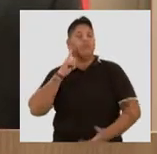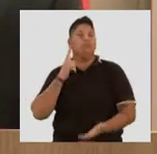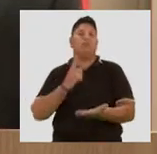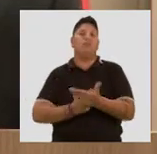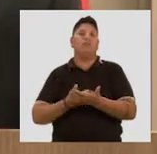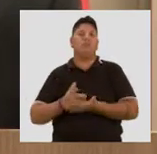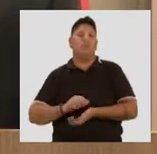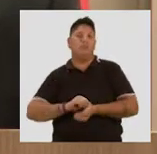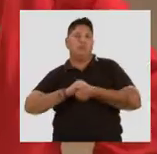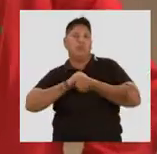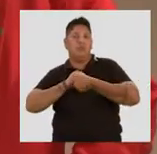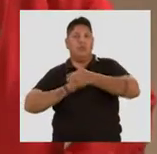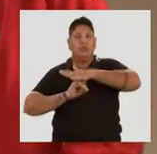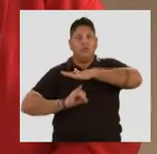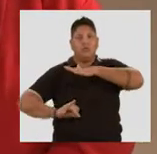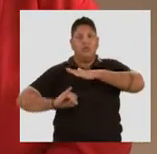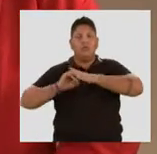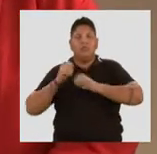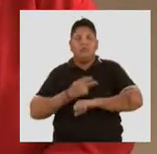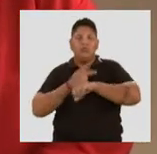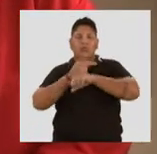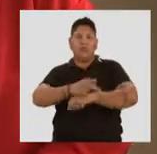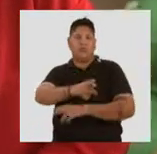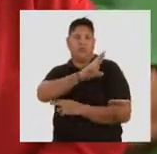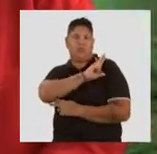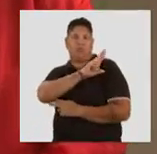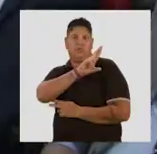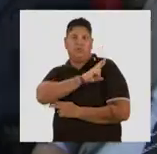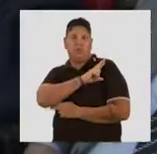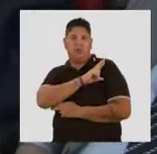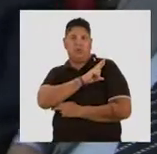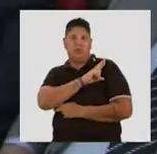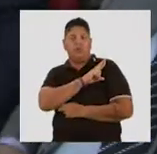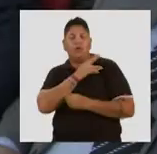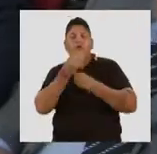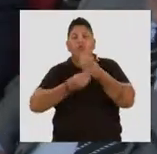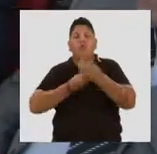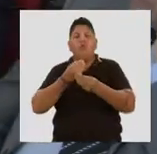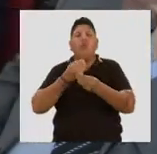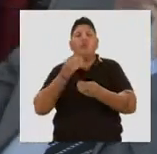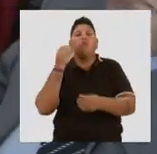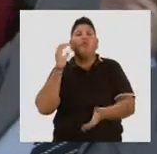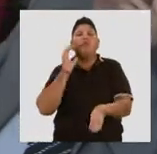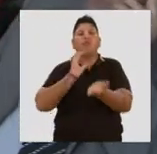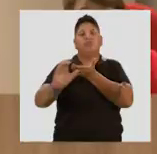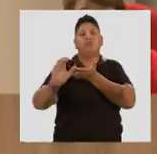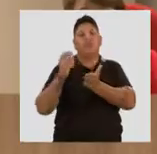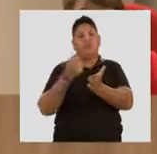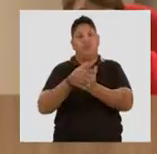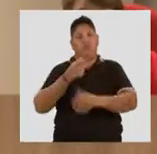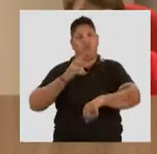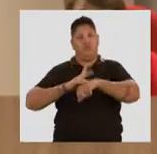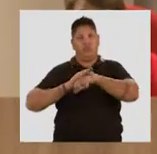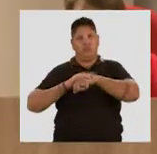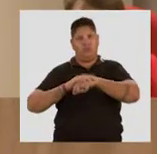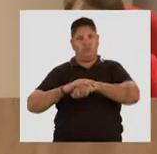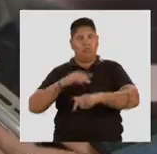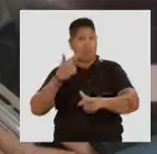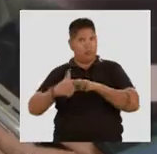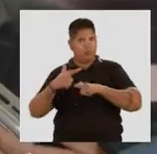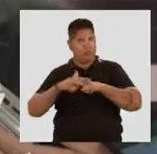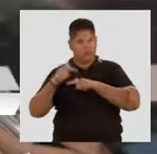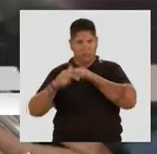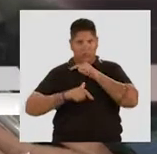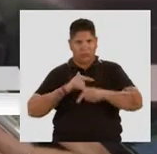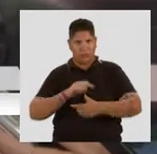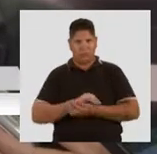das instituições na busca pela responsabilização de empregadores pelos custos de doenças e acidentes de trabalho.